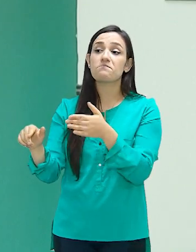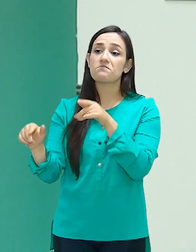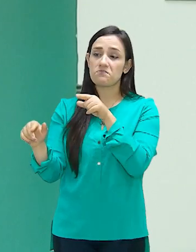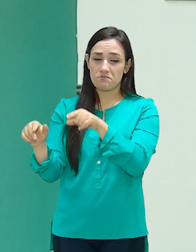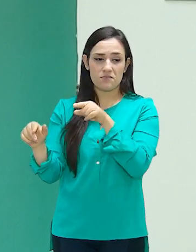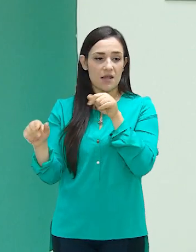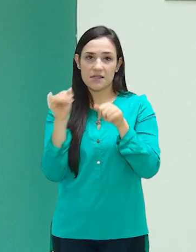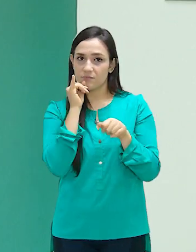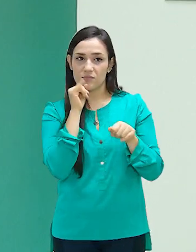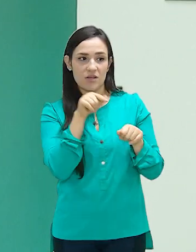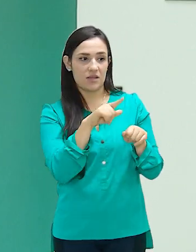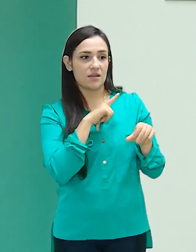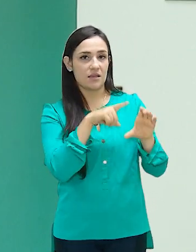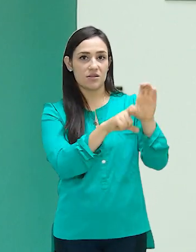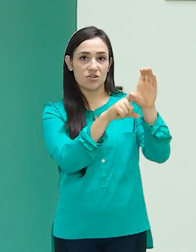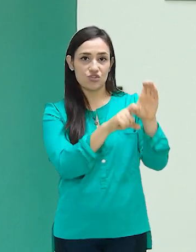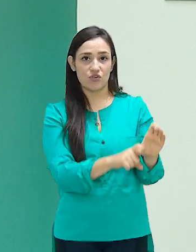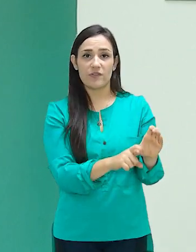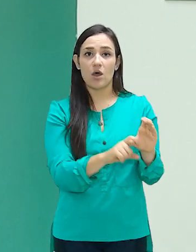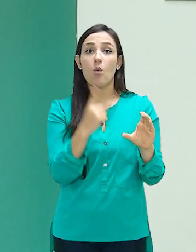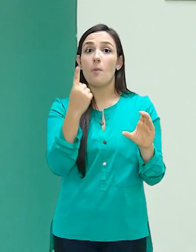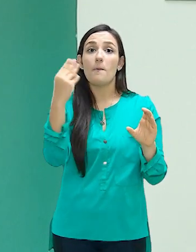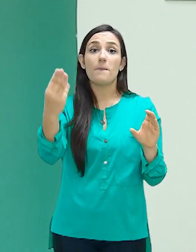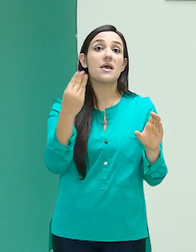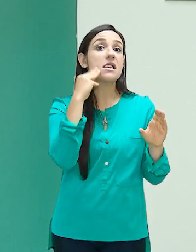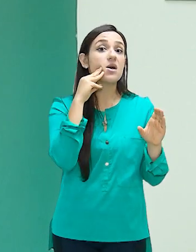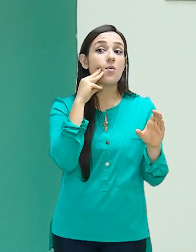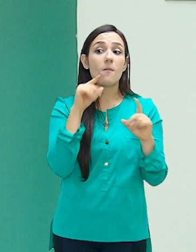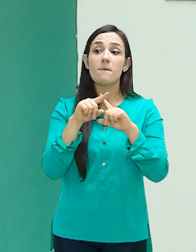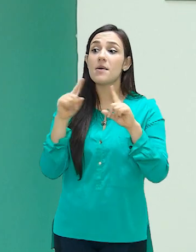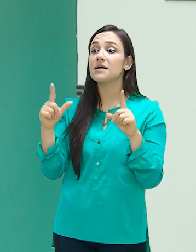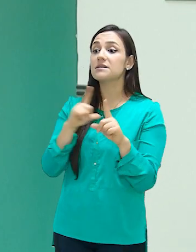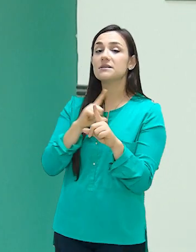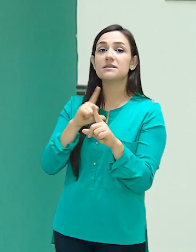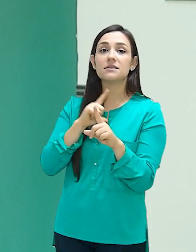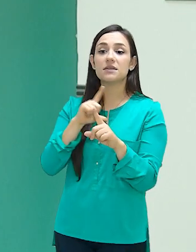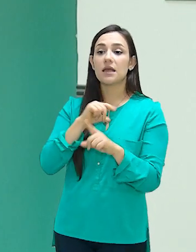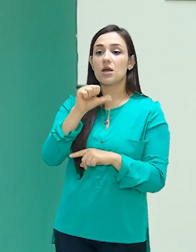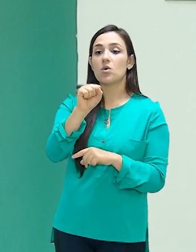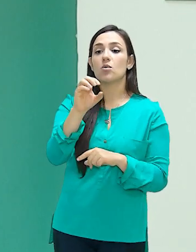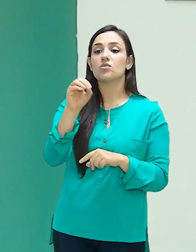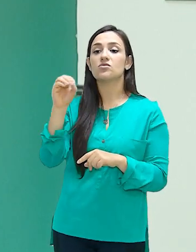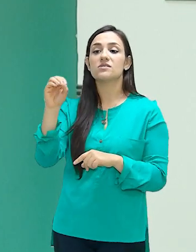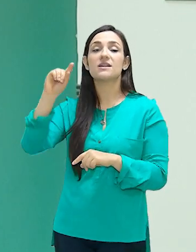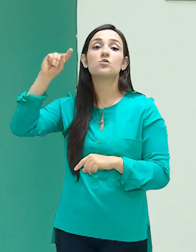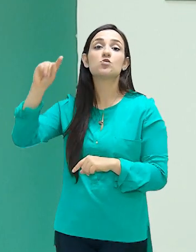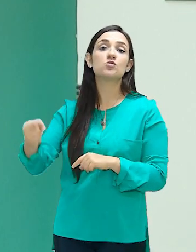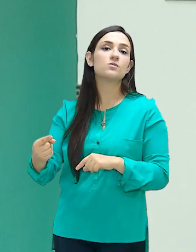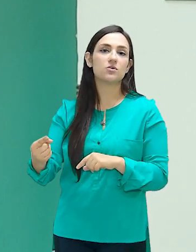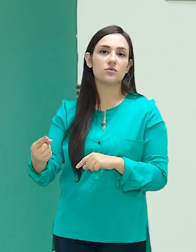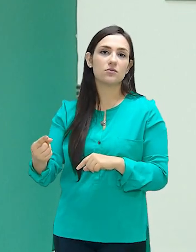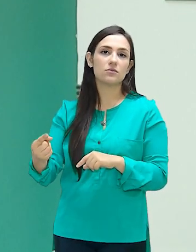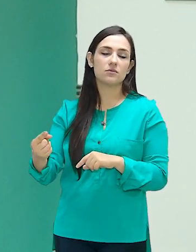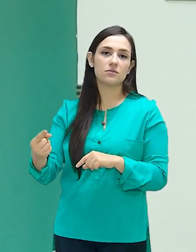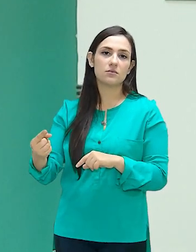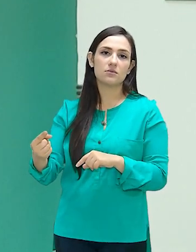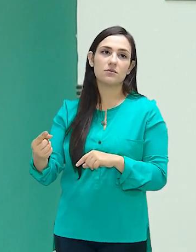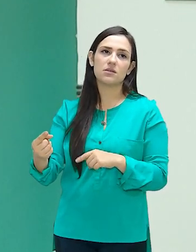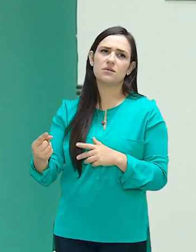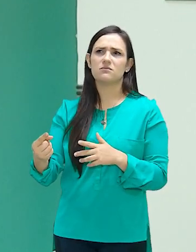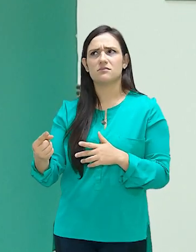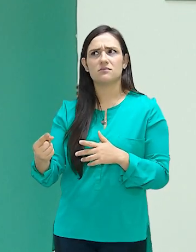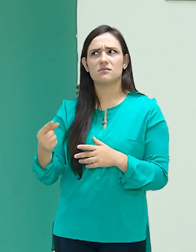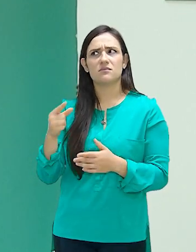deixado. O falecido deixou uma dívida de 1 milhão, mas o patrimônio é de 800 mil. Alguém aí